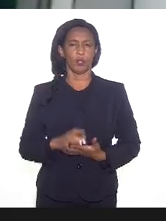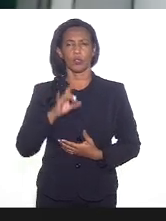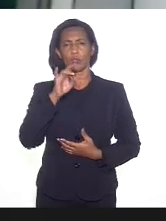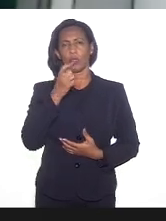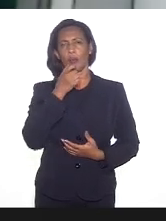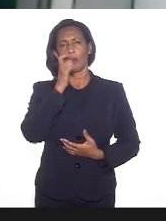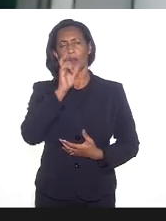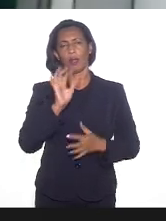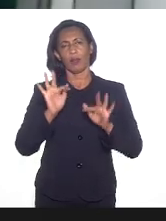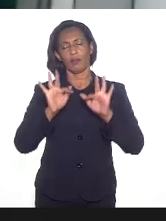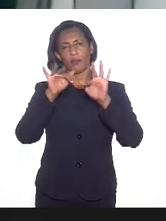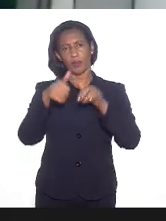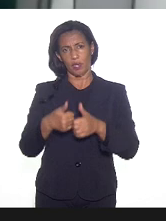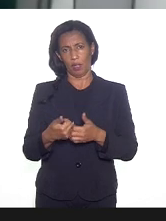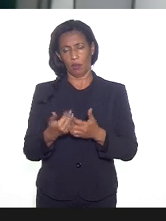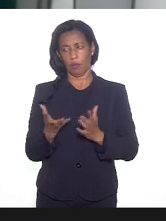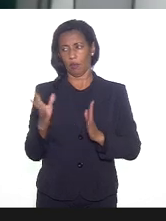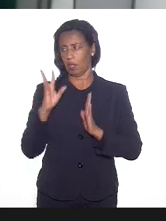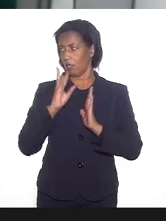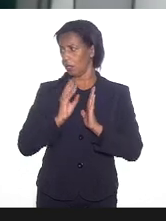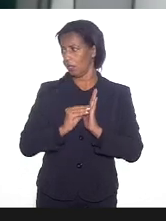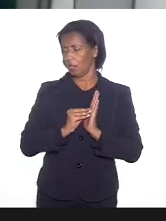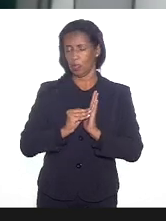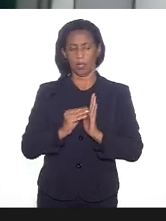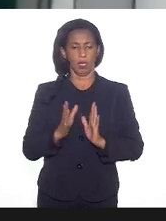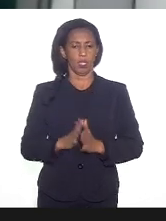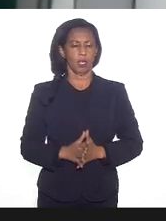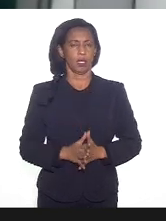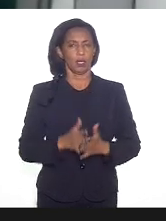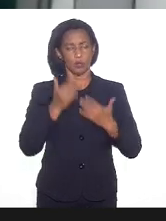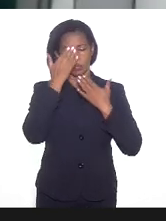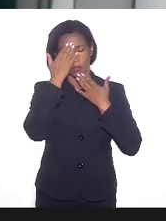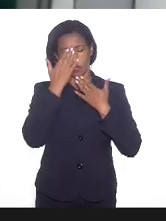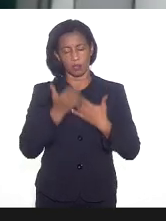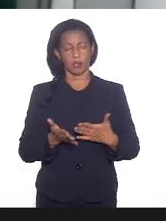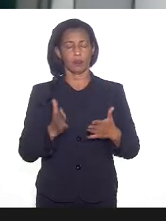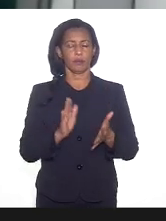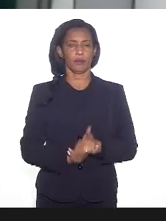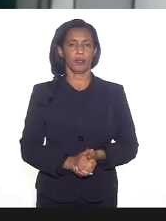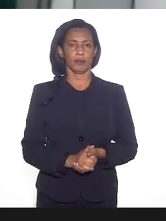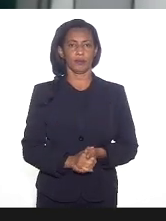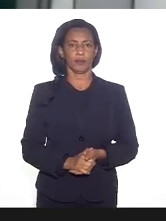final, reiterar os nossos agradecimentos